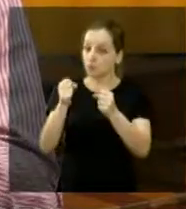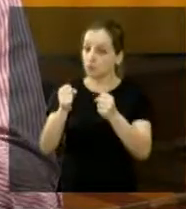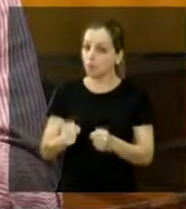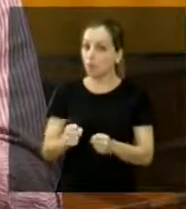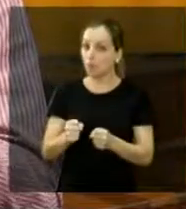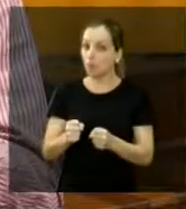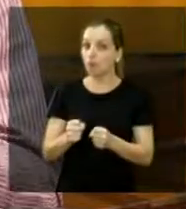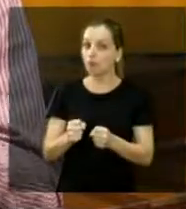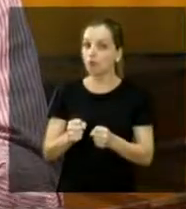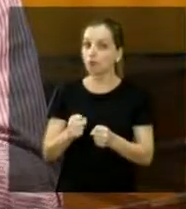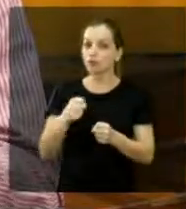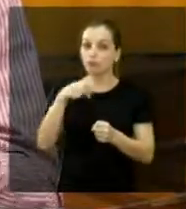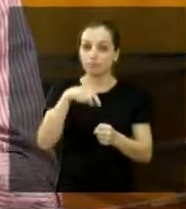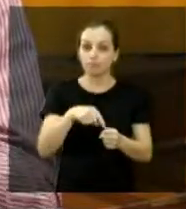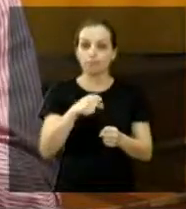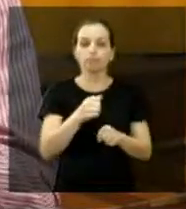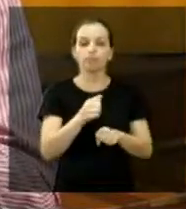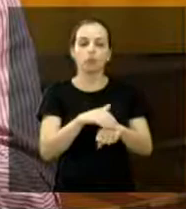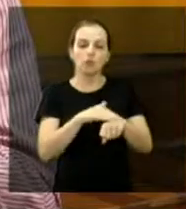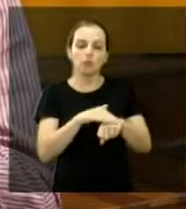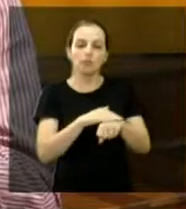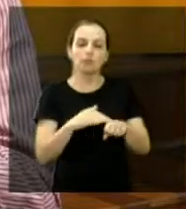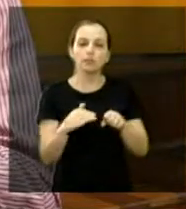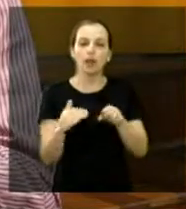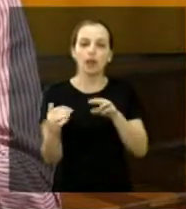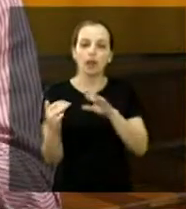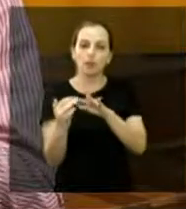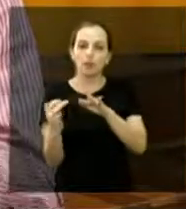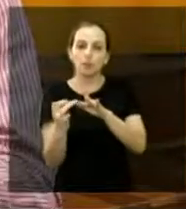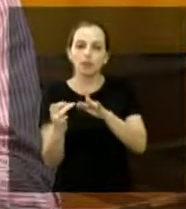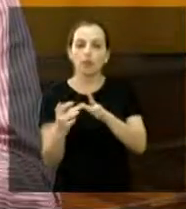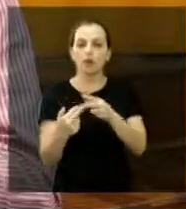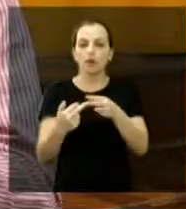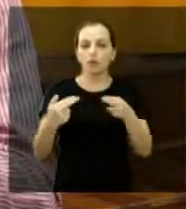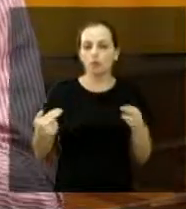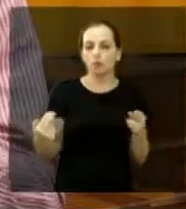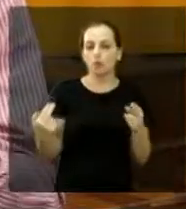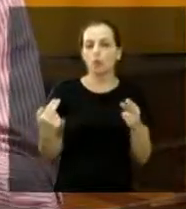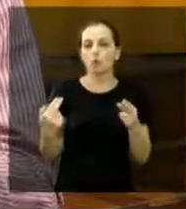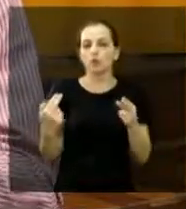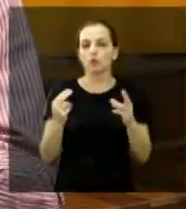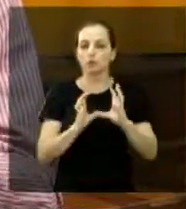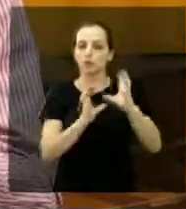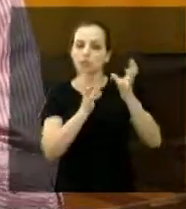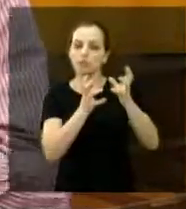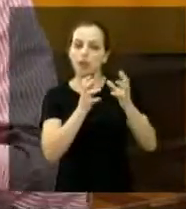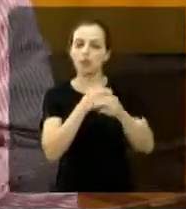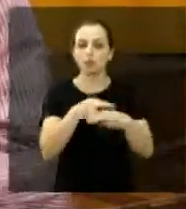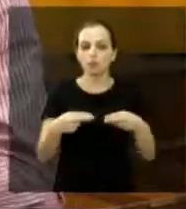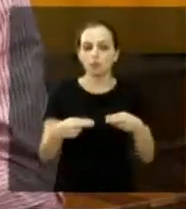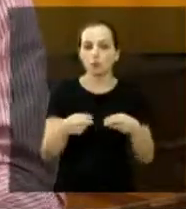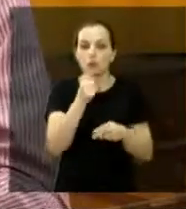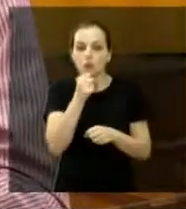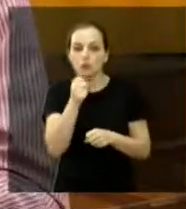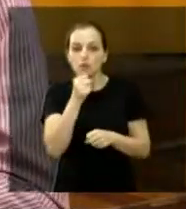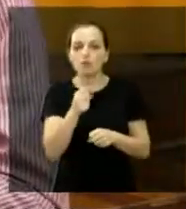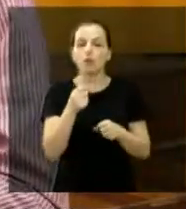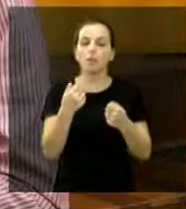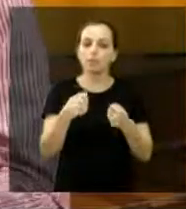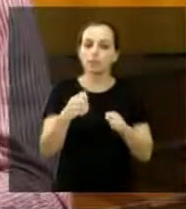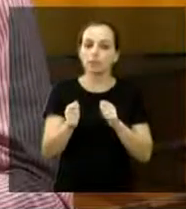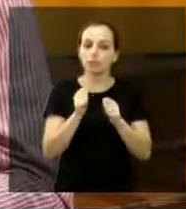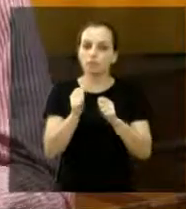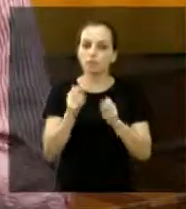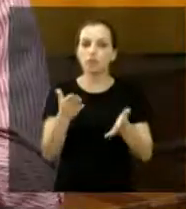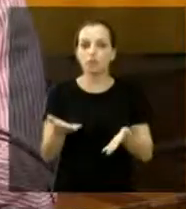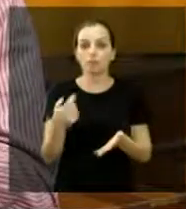um pulo aqui para a gente ver se consegue acertar um esquema para a cobertura dos jogos, eu preciso de um narrador que faça basquete, organize a equipe.